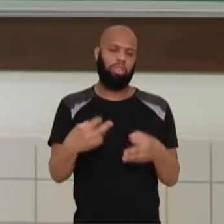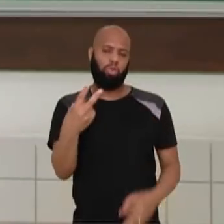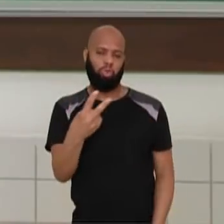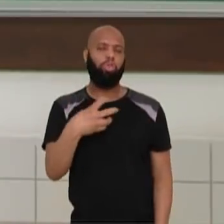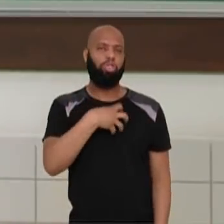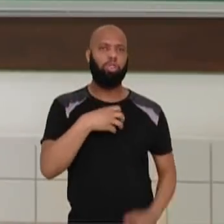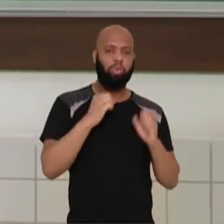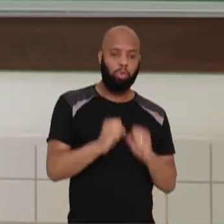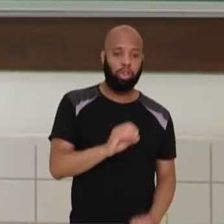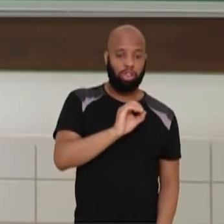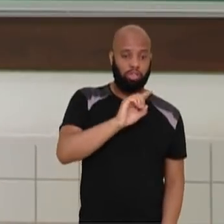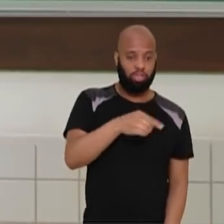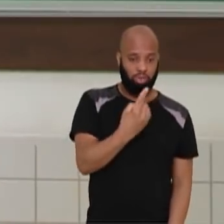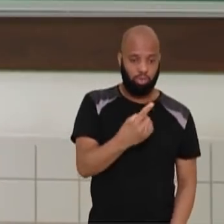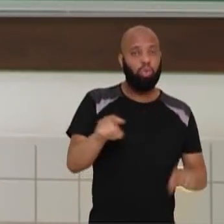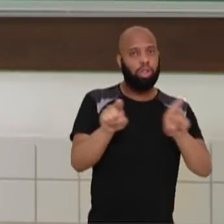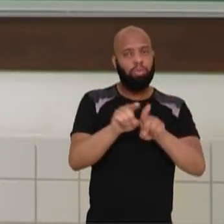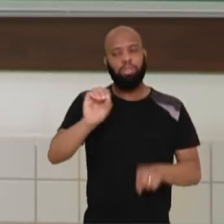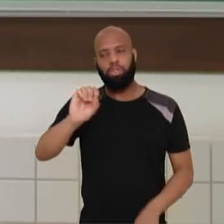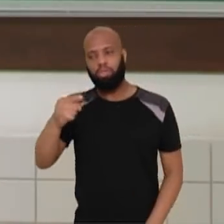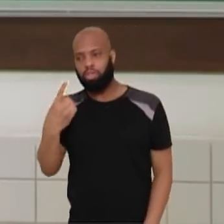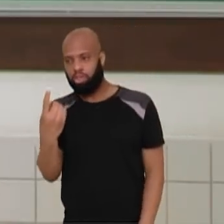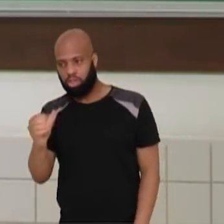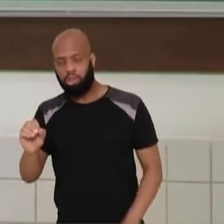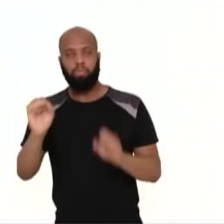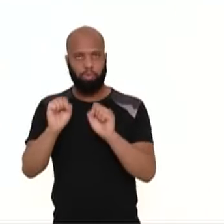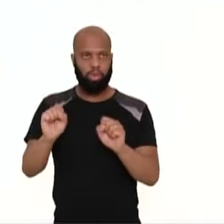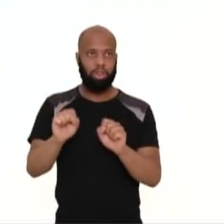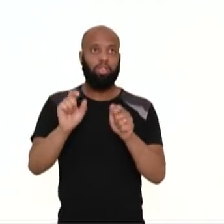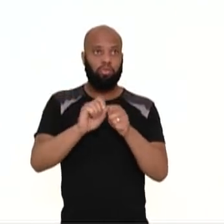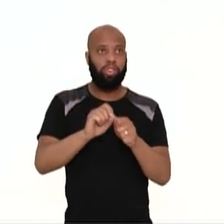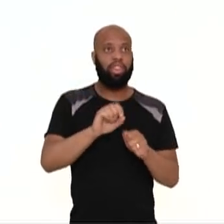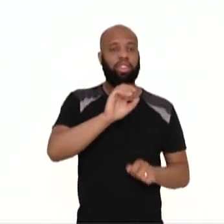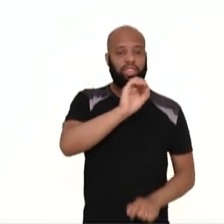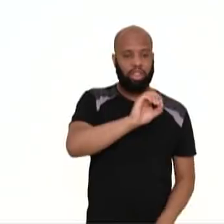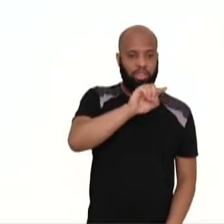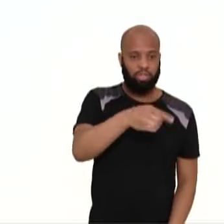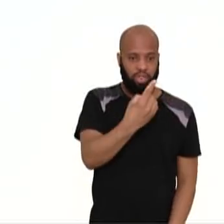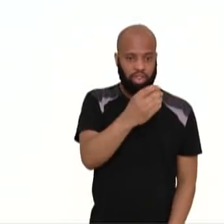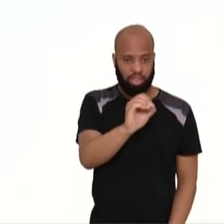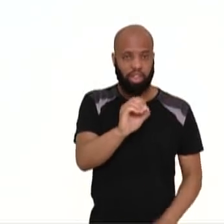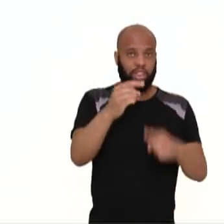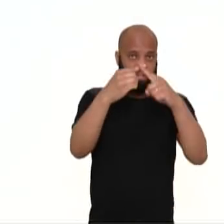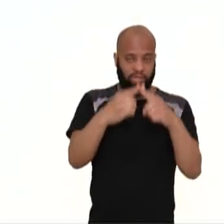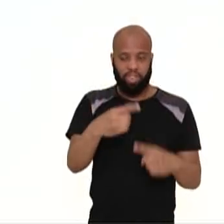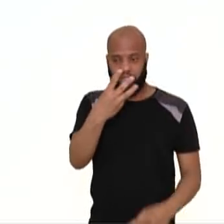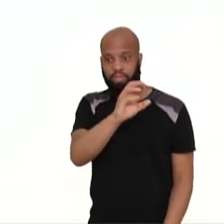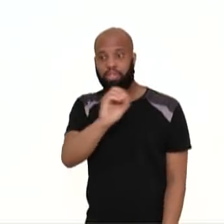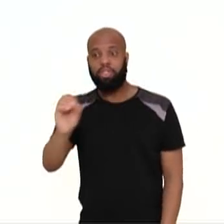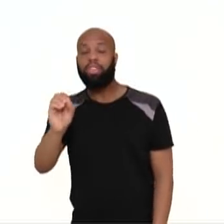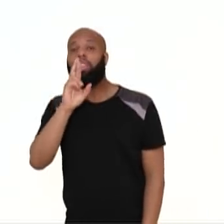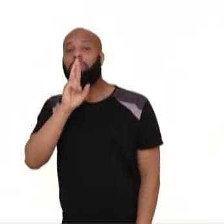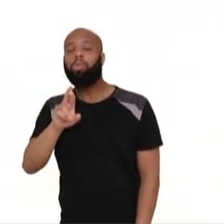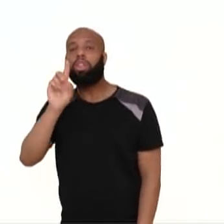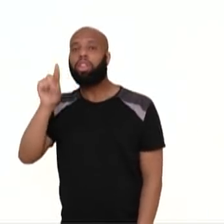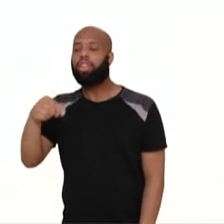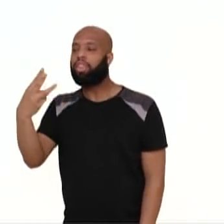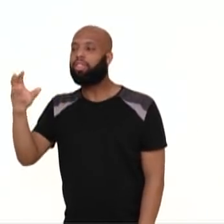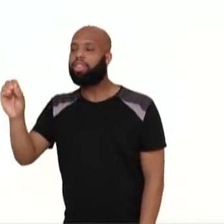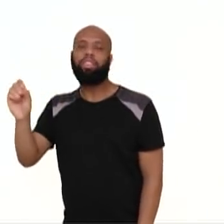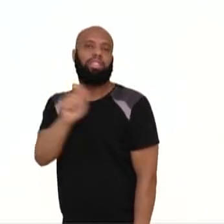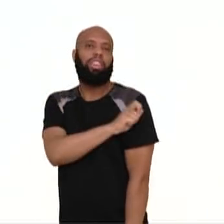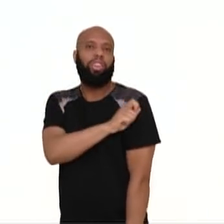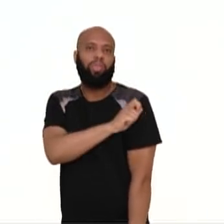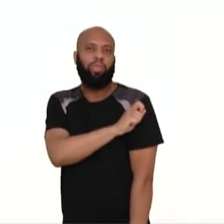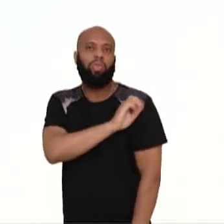0,10, ok? E é isso que nós fizemos aqui, ó. 300 vezes 0,1 ou 0,10 dá 30